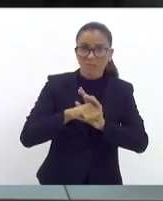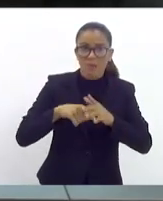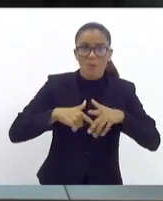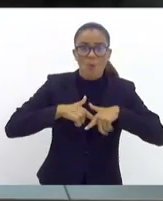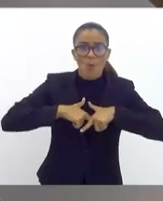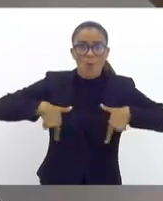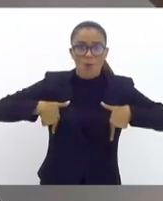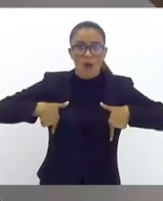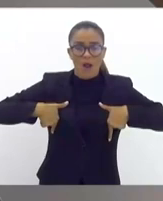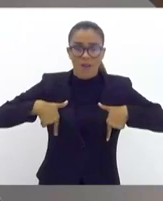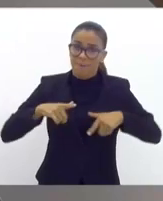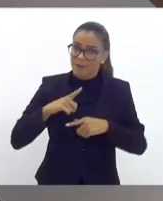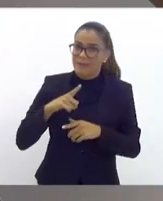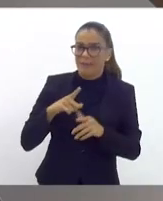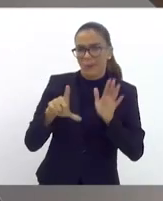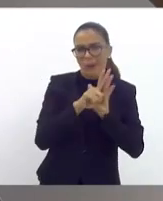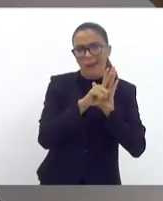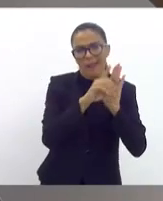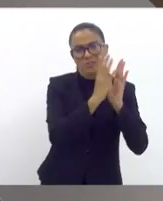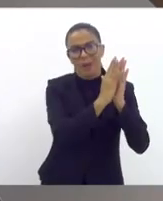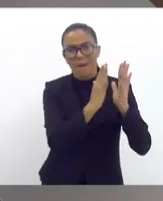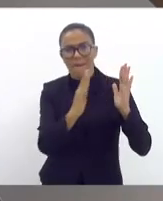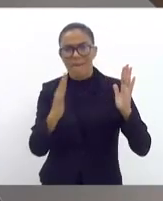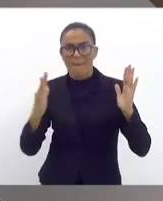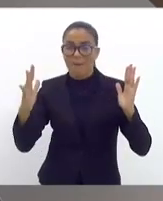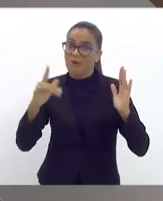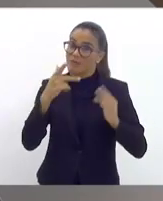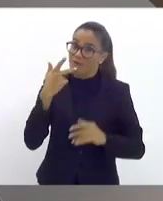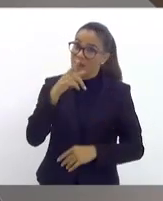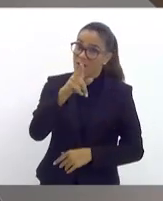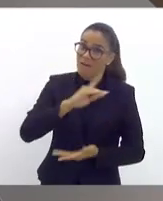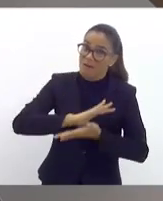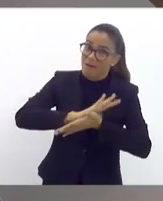Mas já tem uma lei que tramita na Câmara Federal